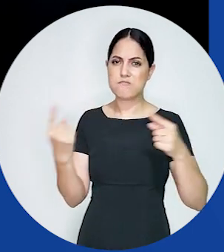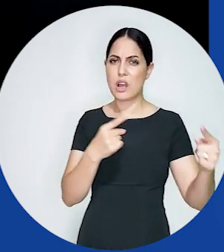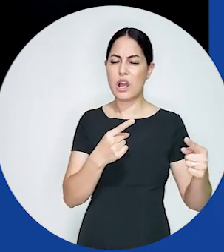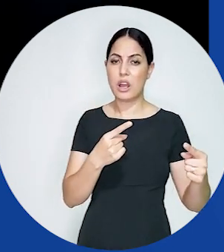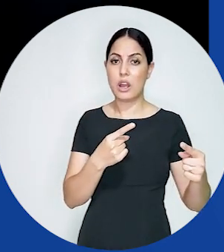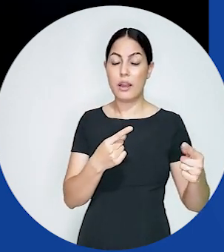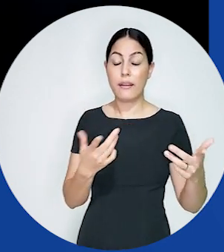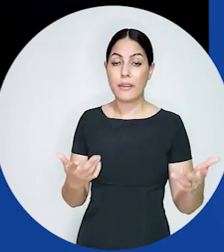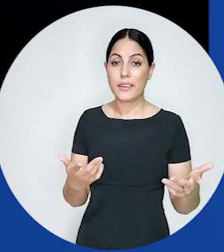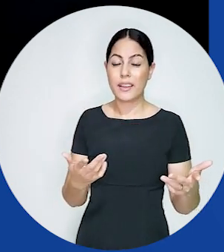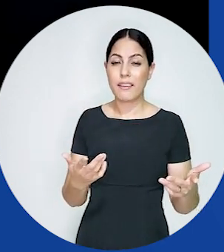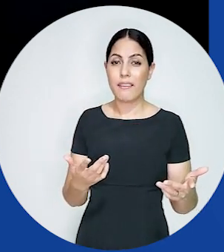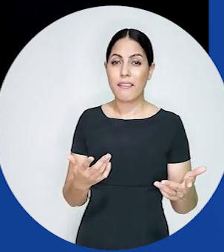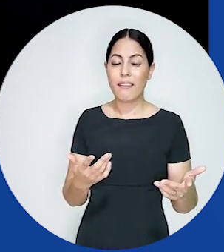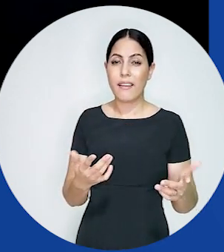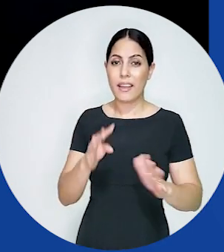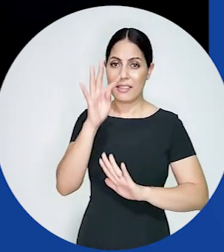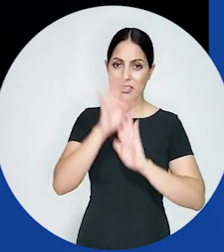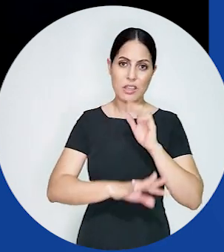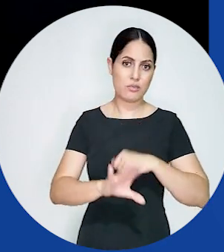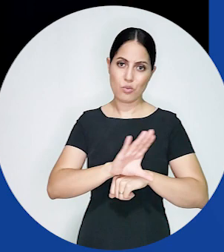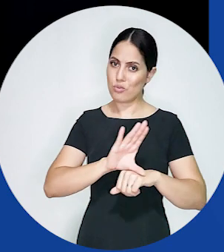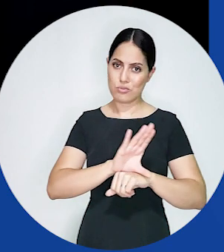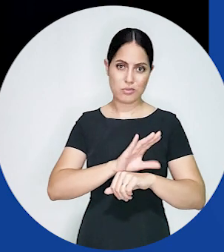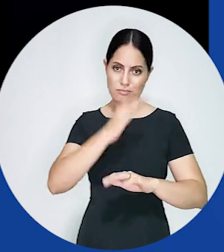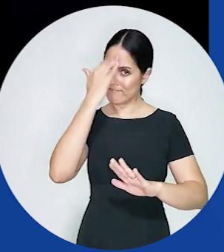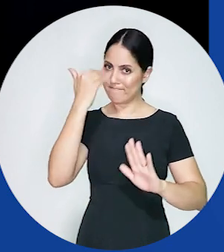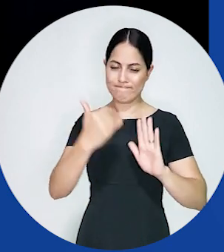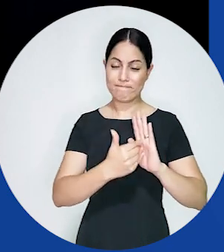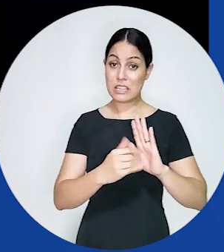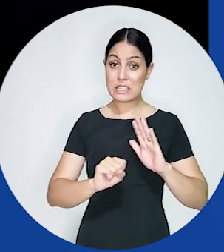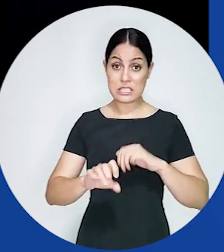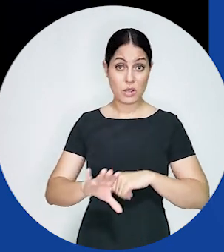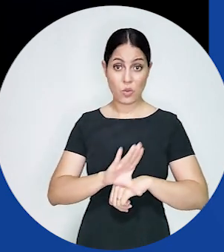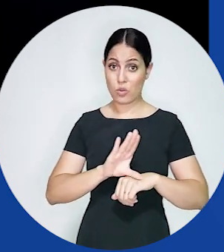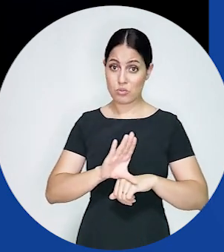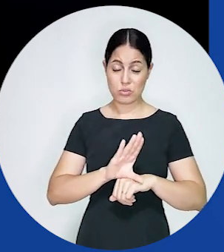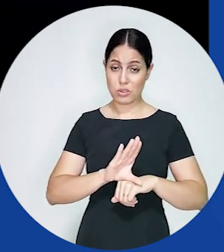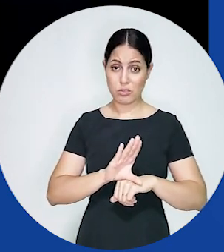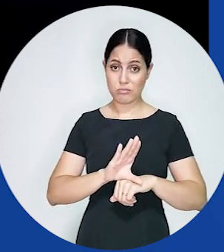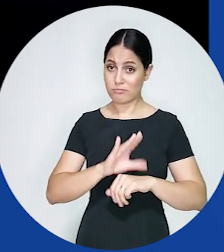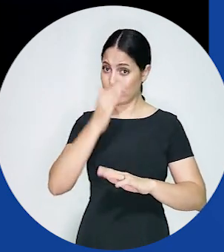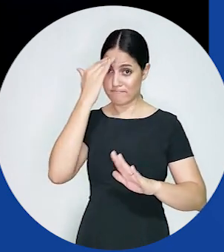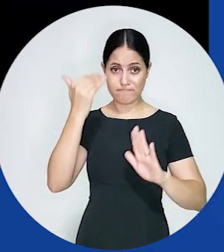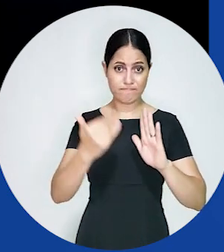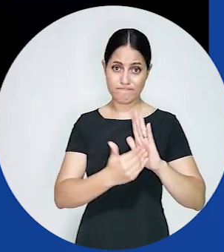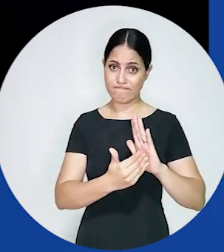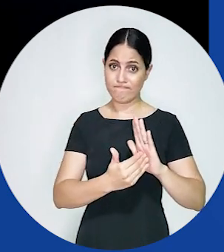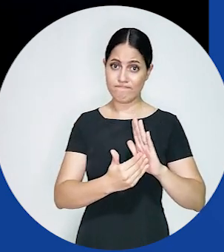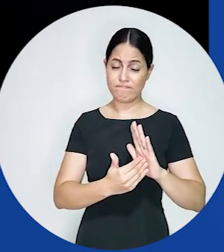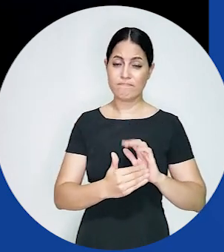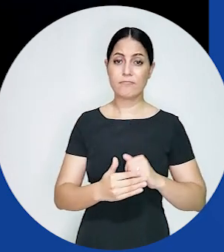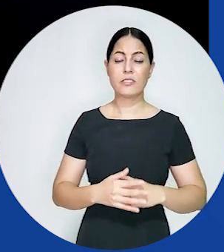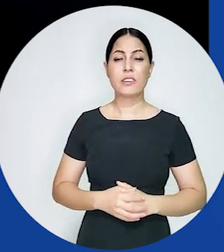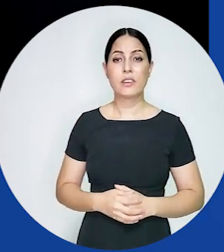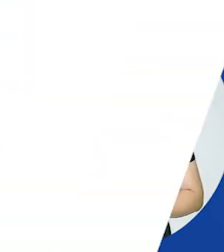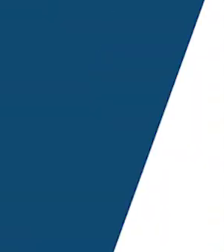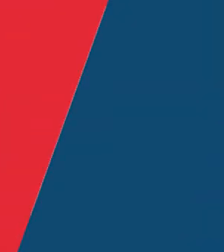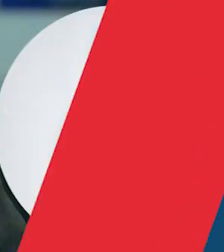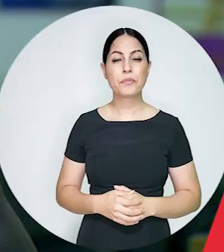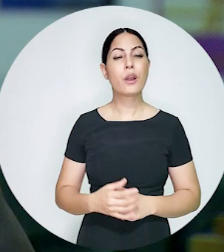ao Legislativo significa uma violação do texto constitucional. E se é violação do texto constitucional, é uma